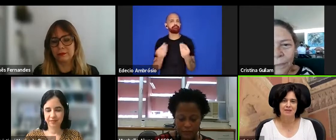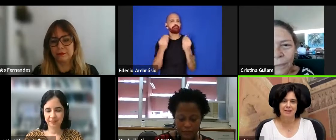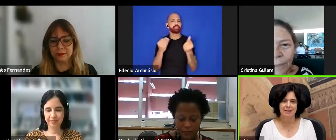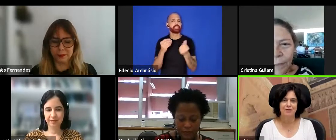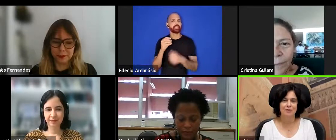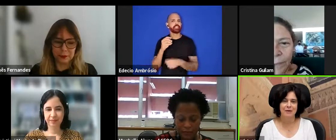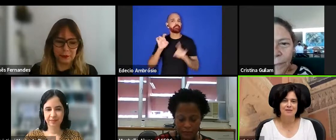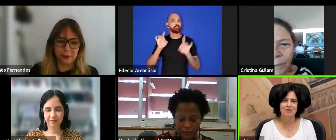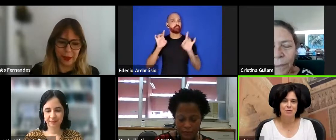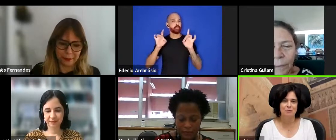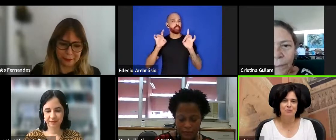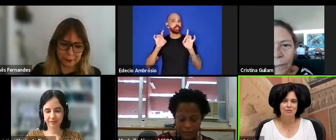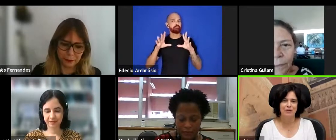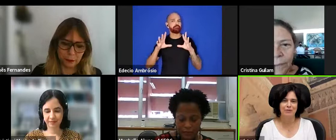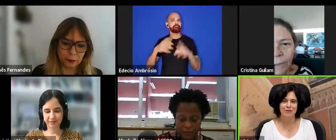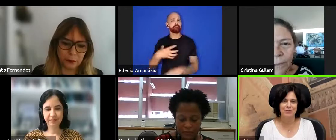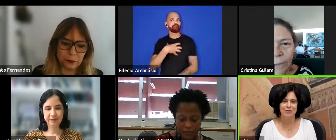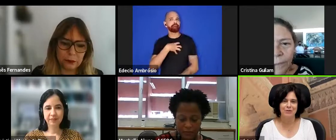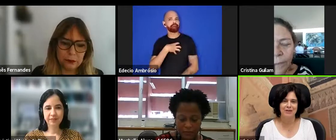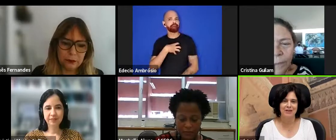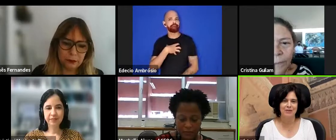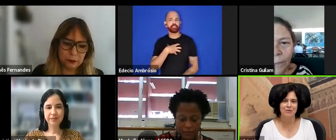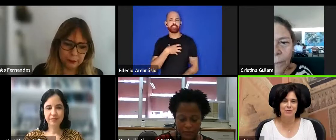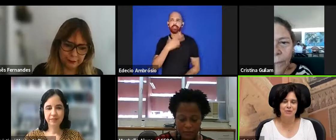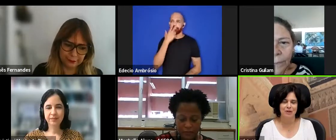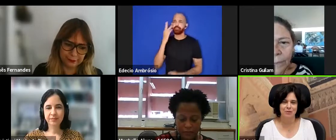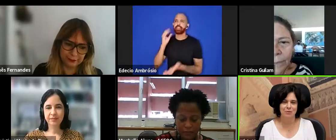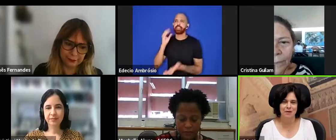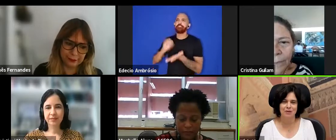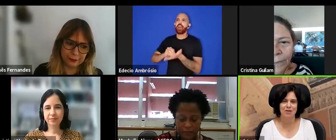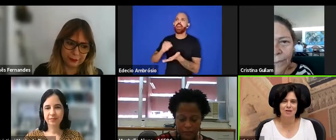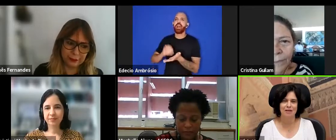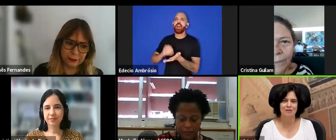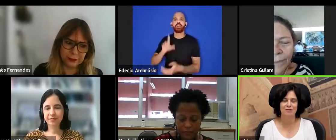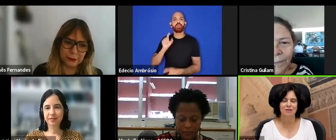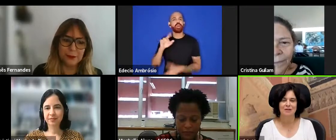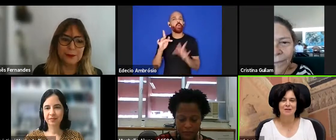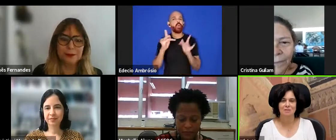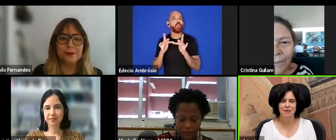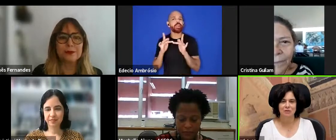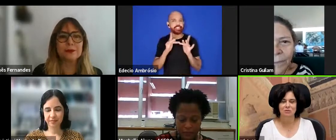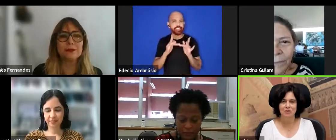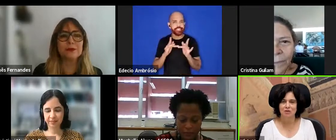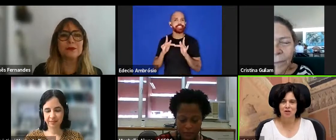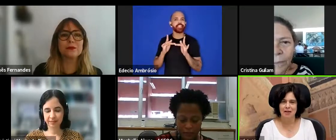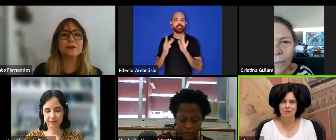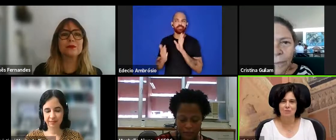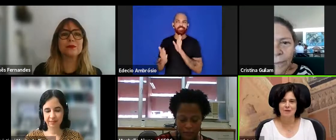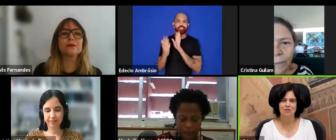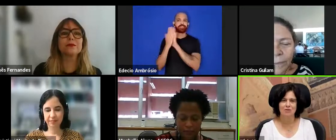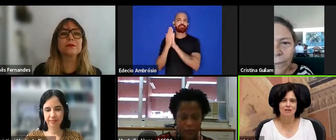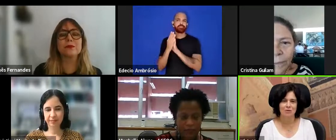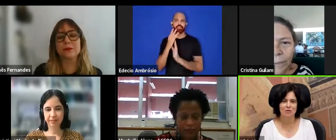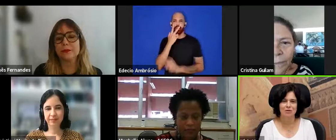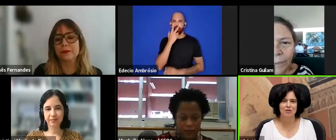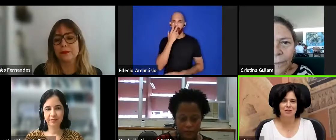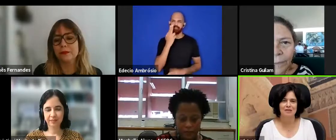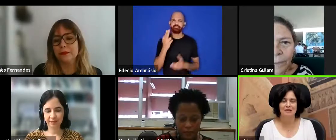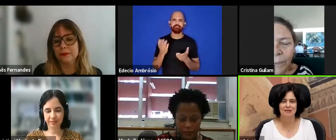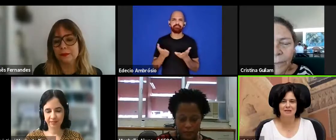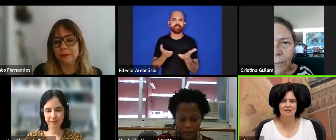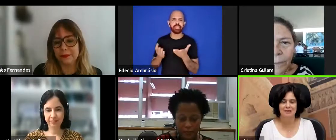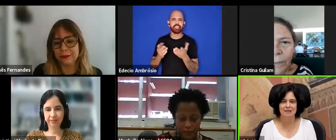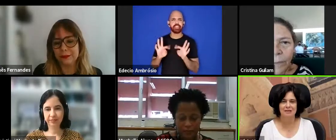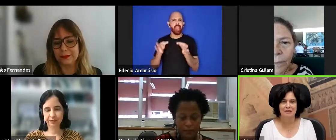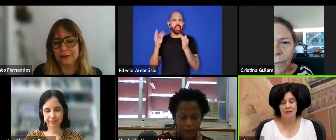expressiva daquilo que mais sentimos falta hoje, né, que é o contato mais direto, menos mediado pelas